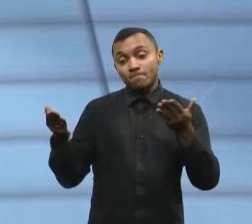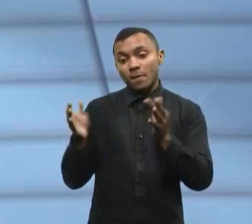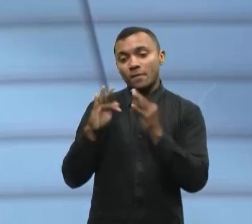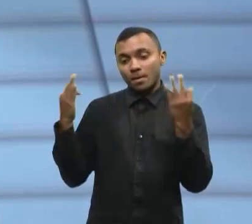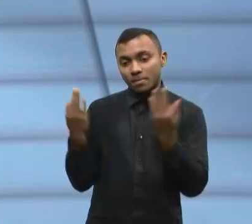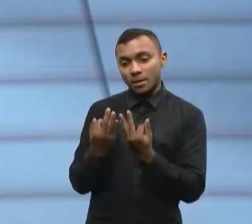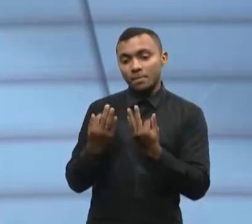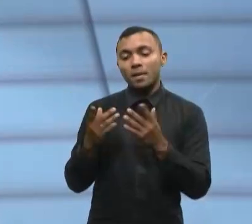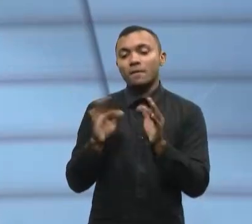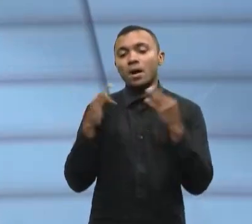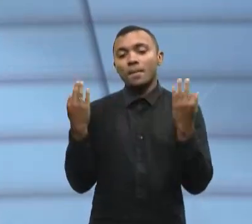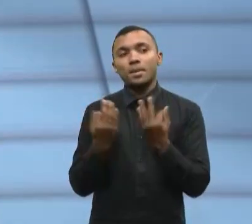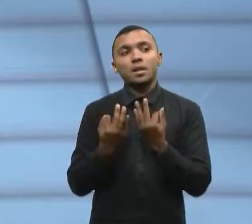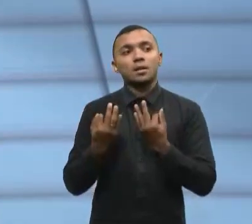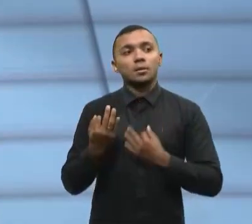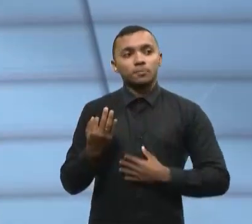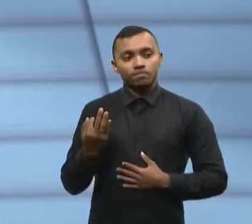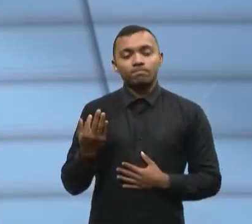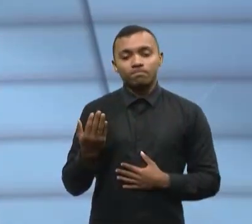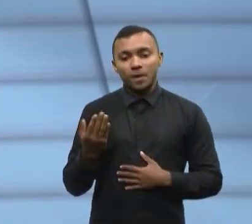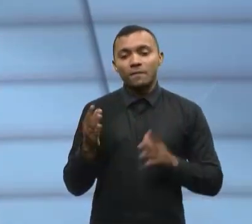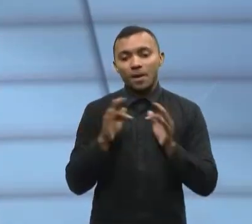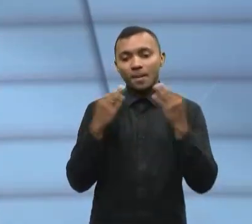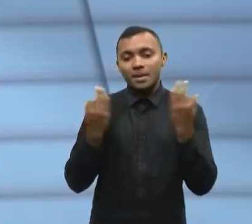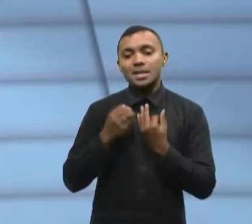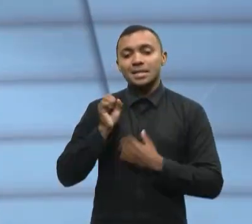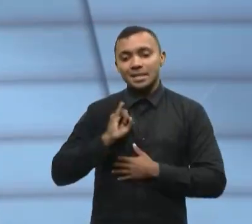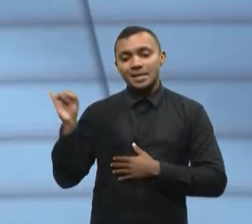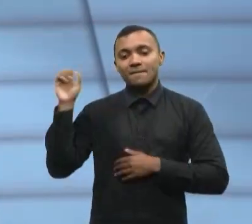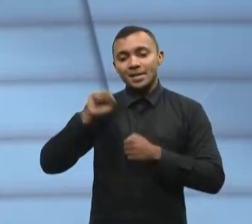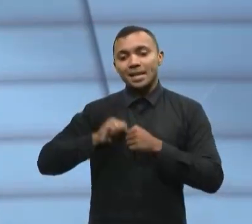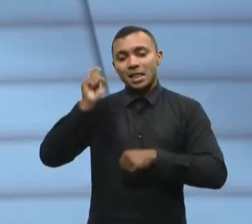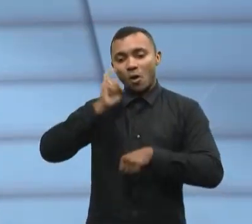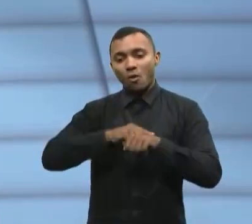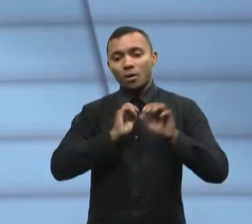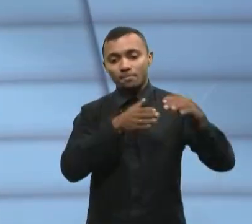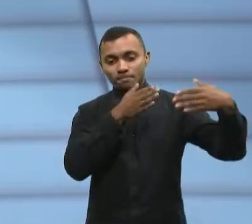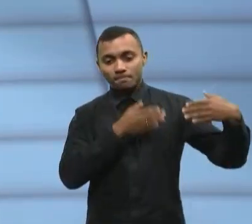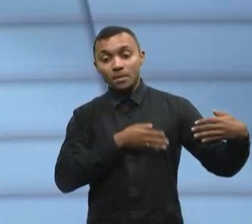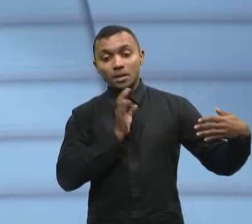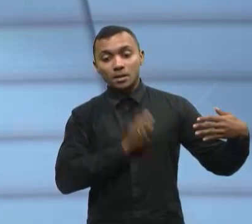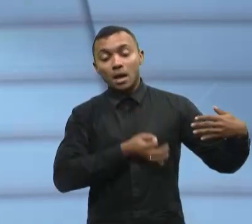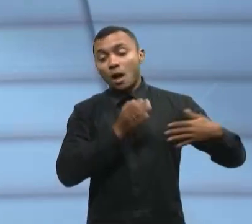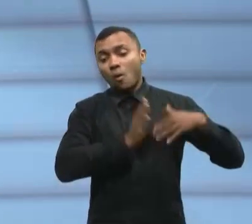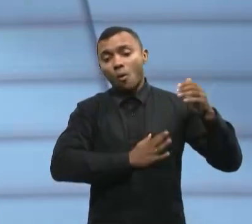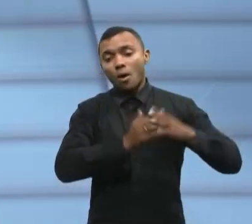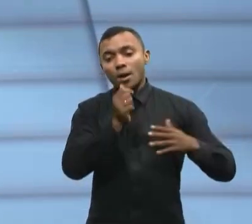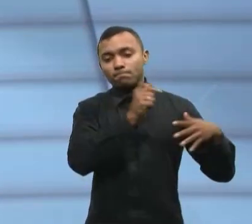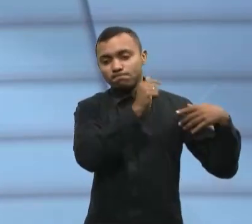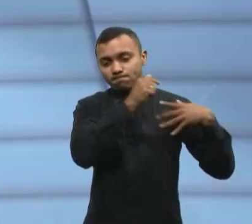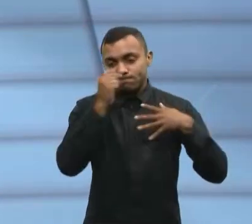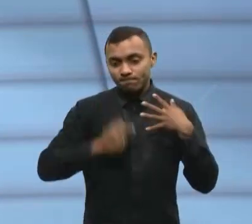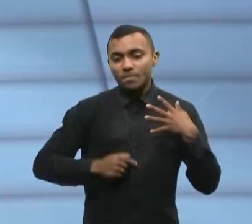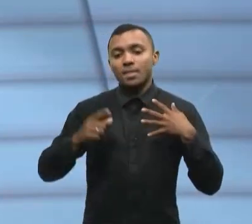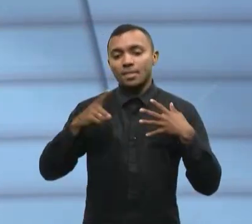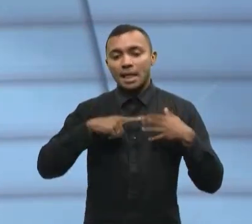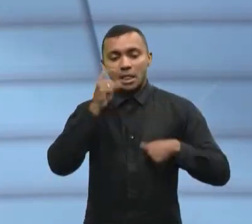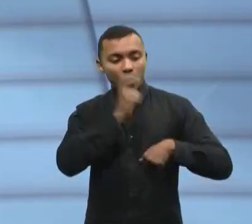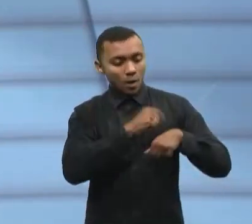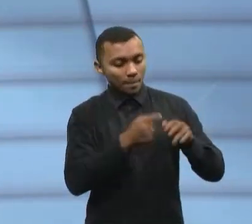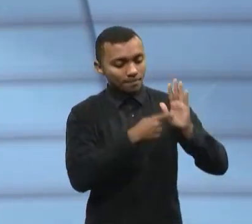A família não fica às escuras do que está sendo feito no atendimento. Então, em toda a sessão, elas têm uma devolutiva e a